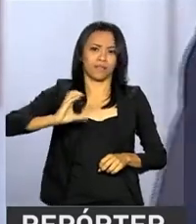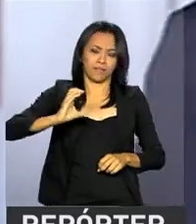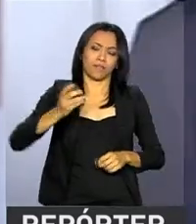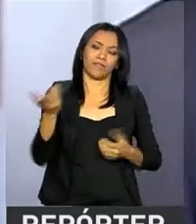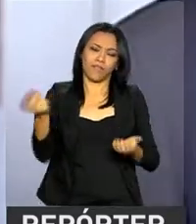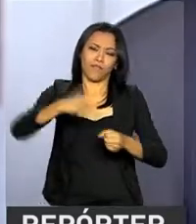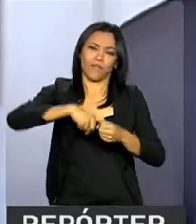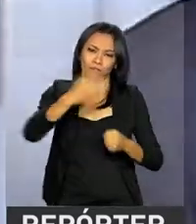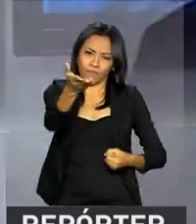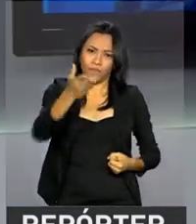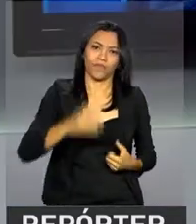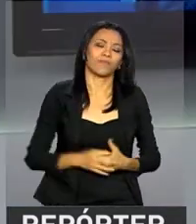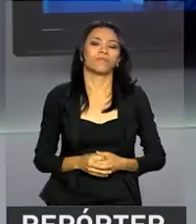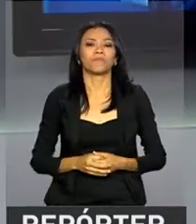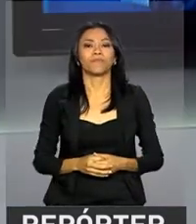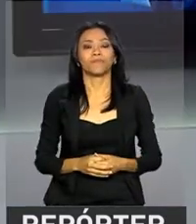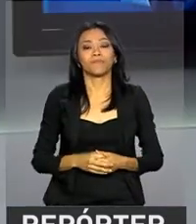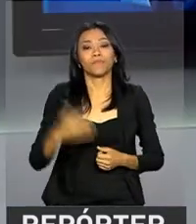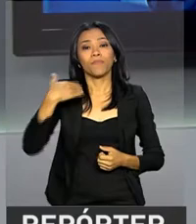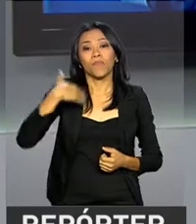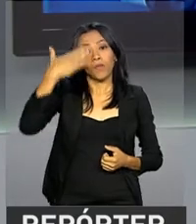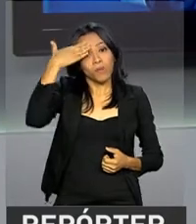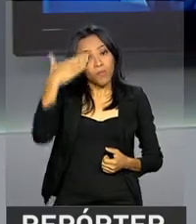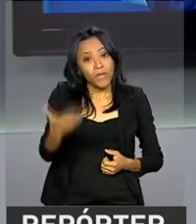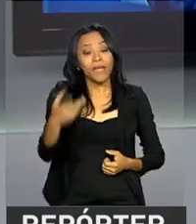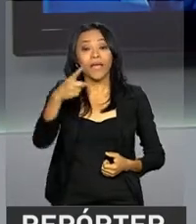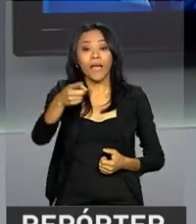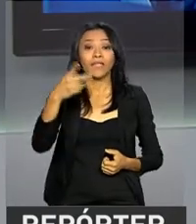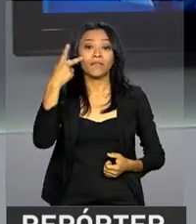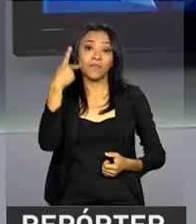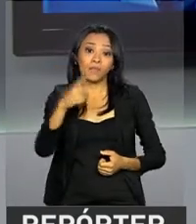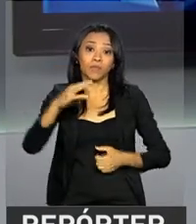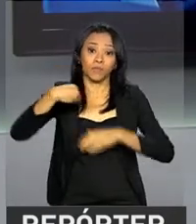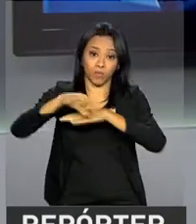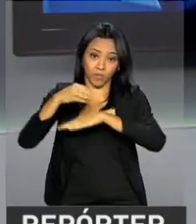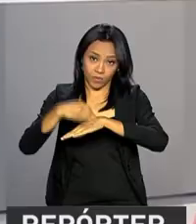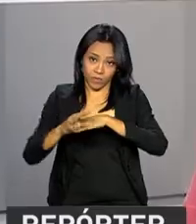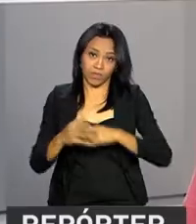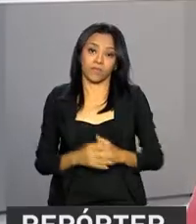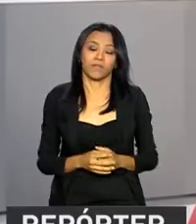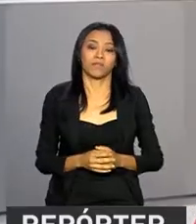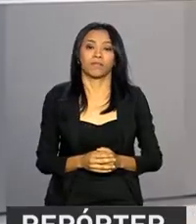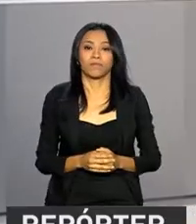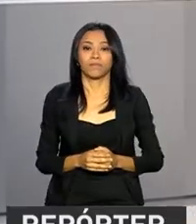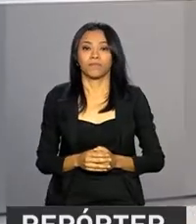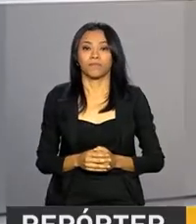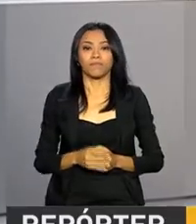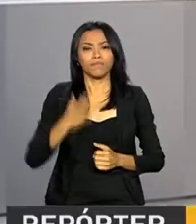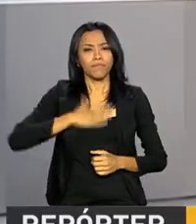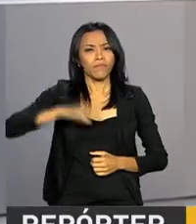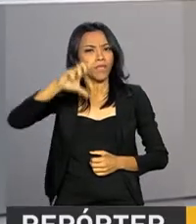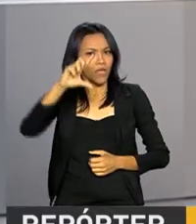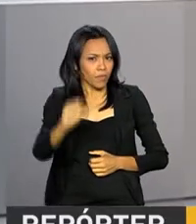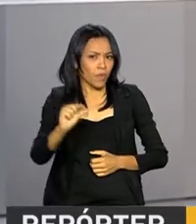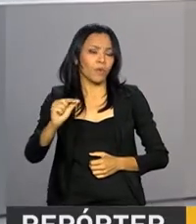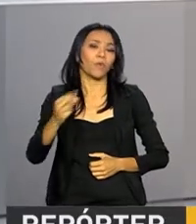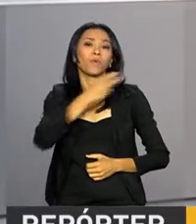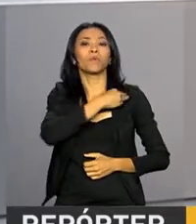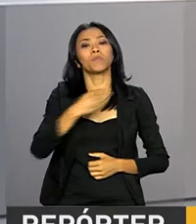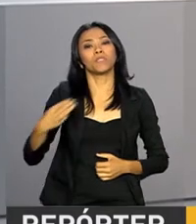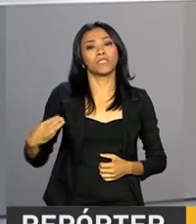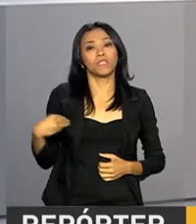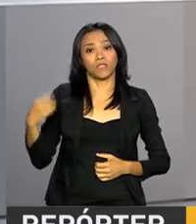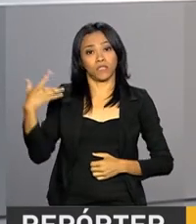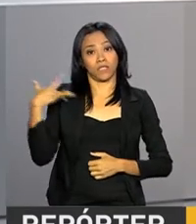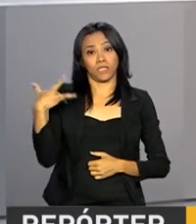Volto com você aí no estúdio, Thaís. Muito obrigada, João Pedro, pelas suas informações. Daqui a pouco, o ministro da Saúde,